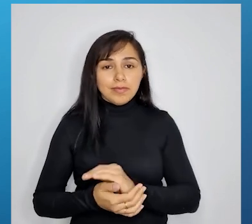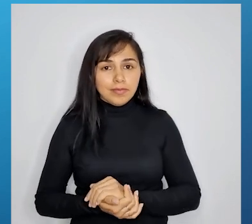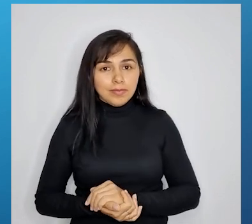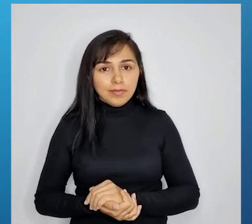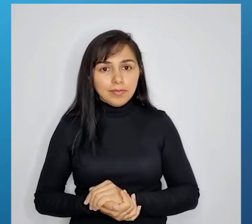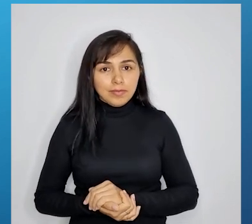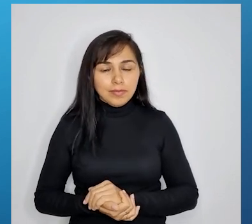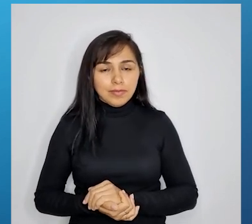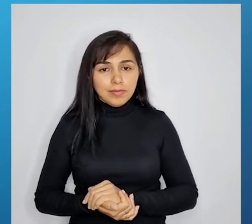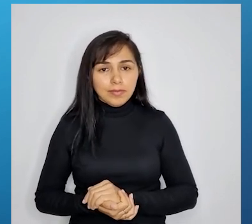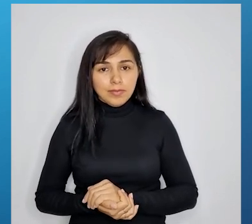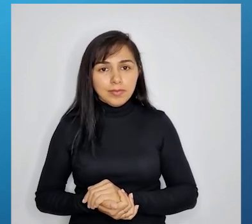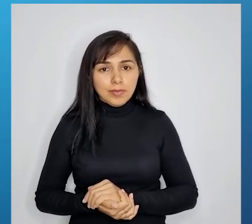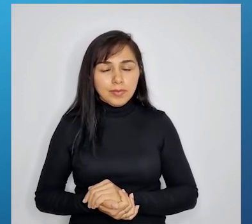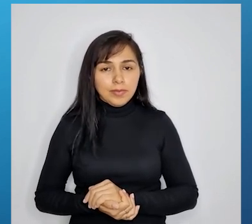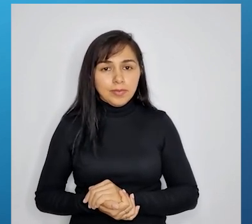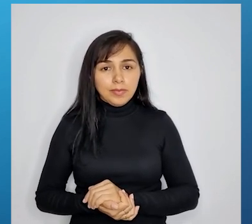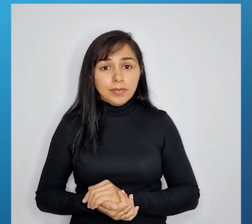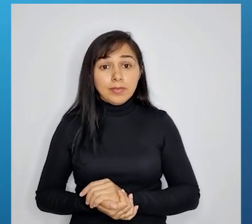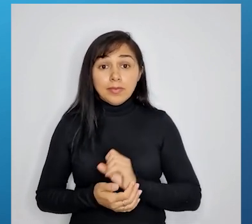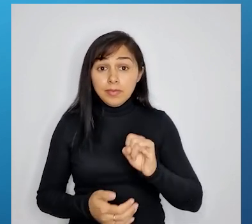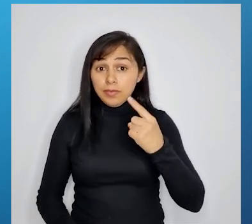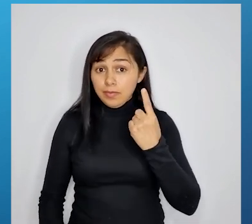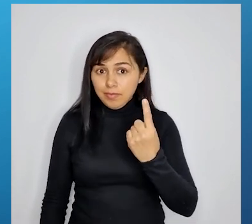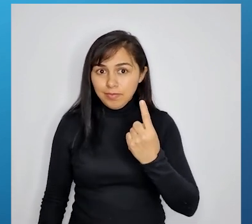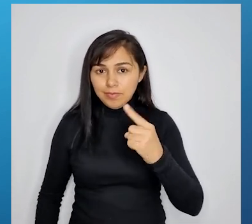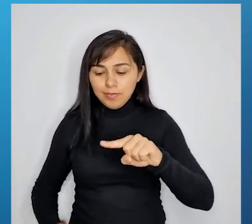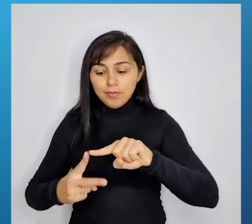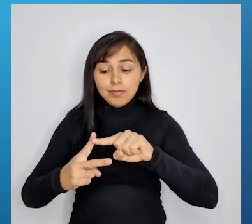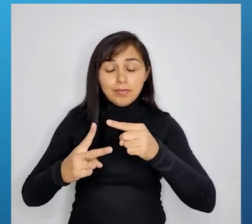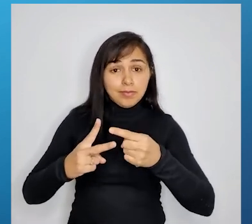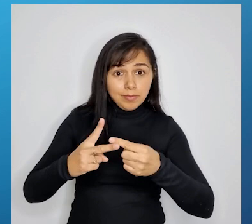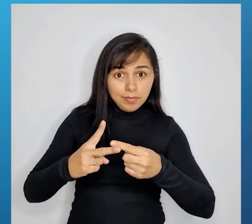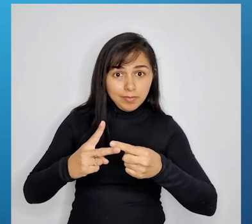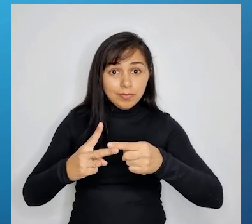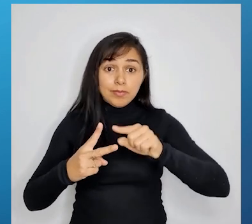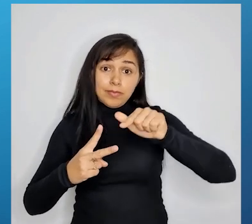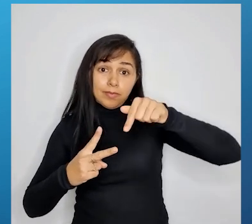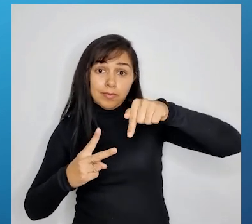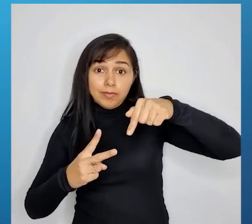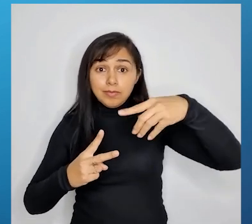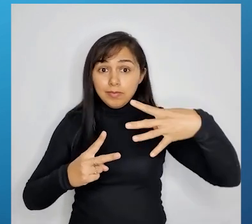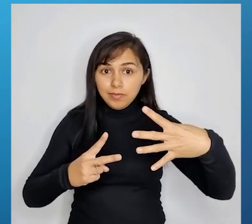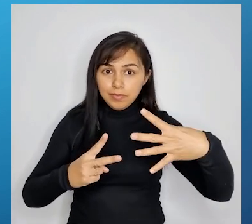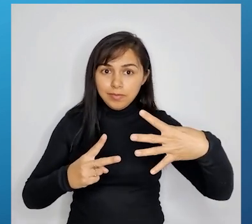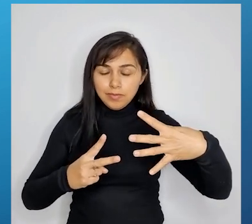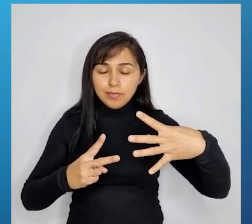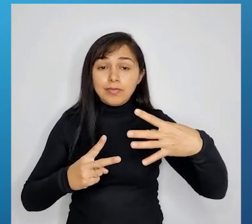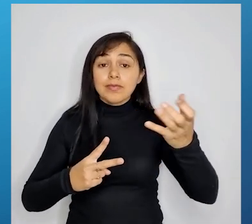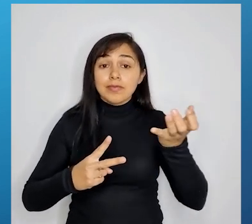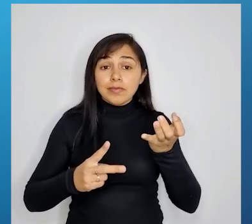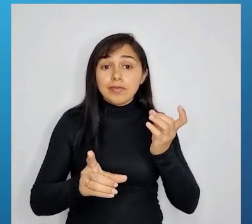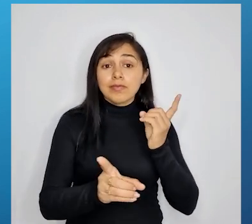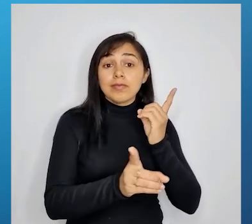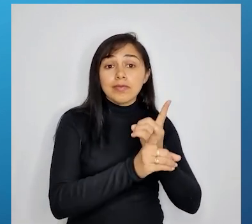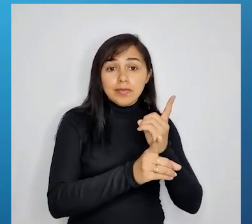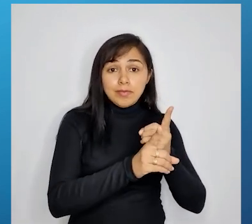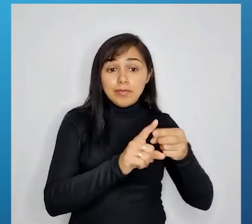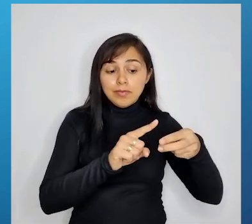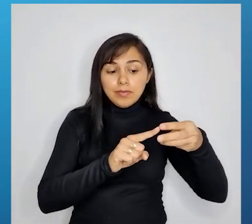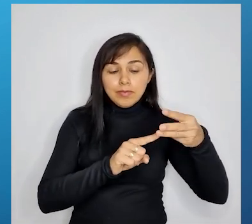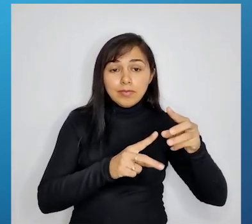gente. Que um deles é 74 e ele quer a medida dos outros